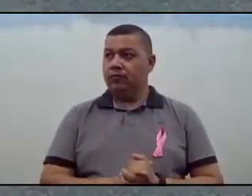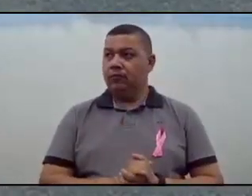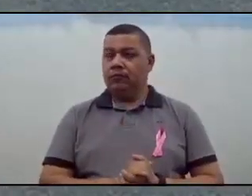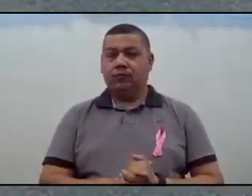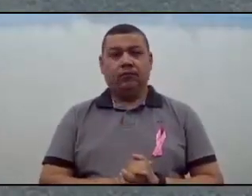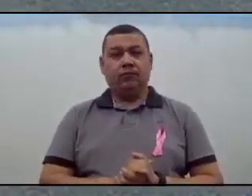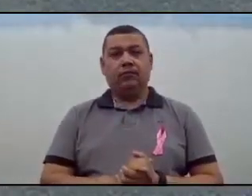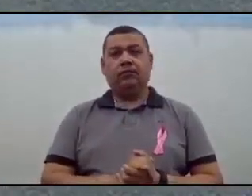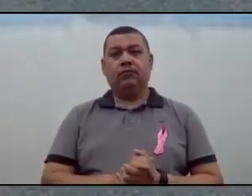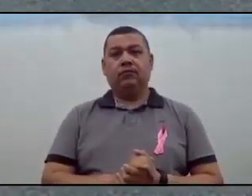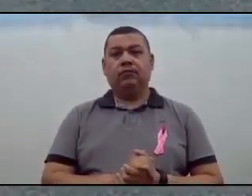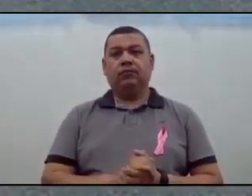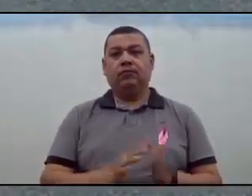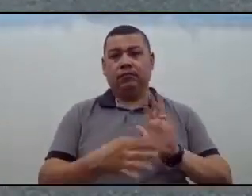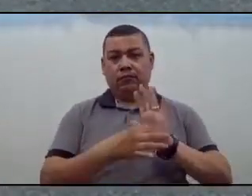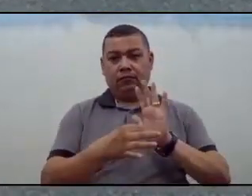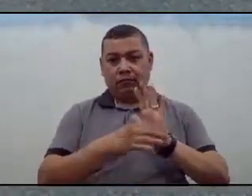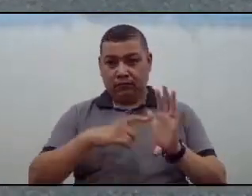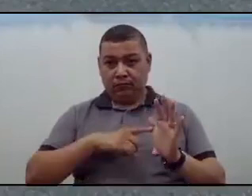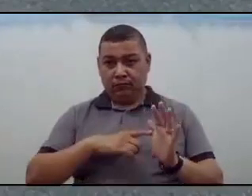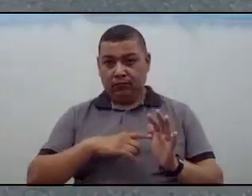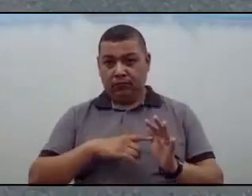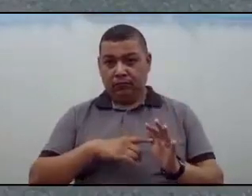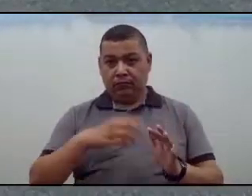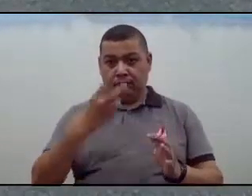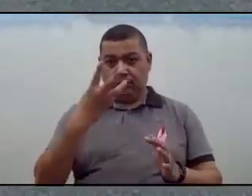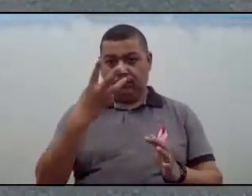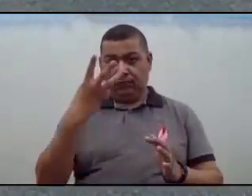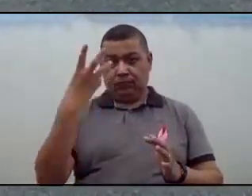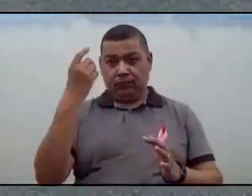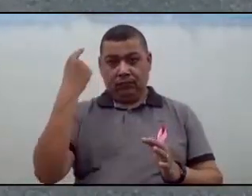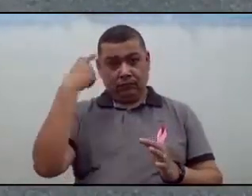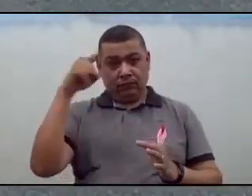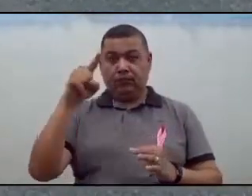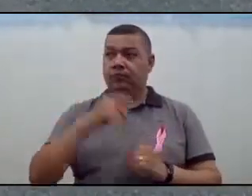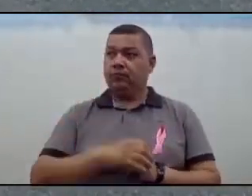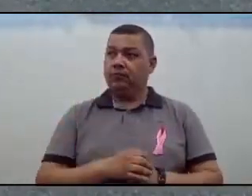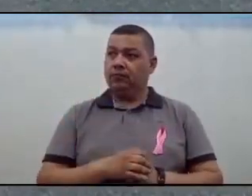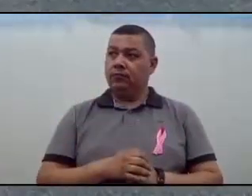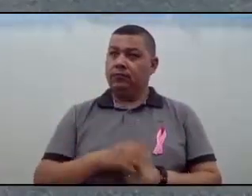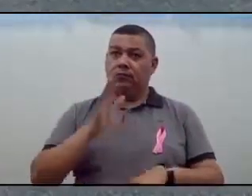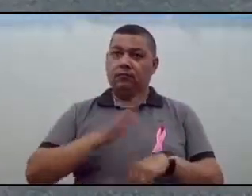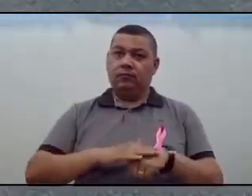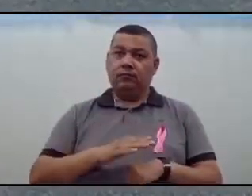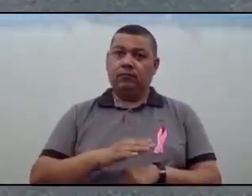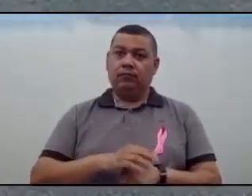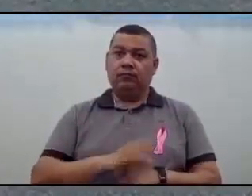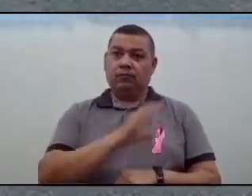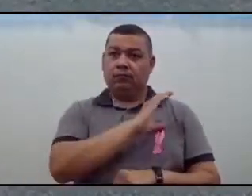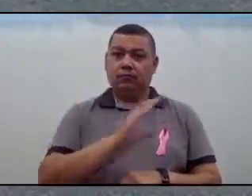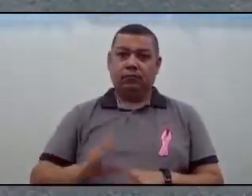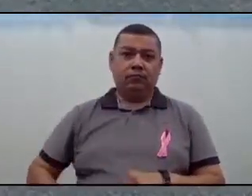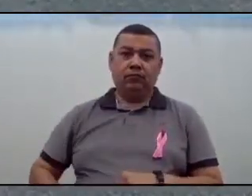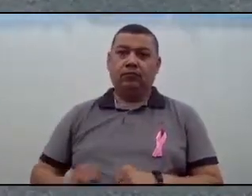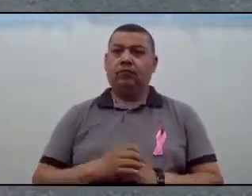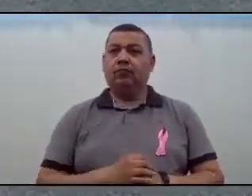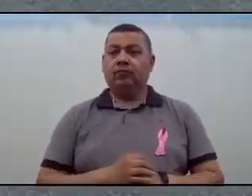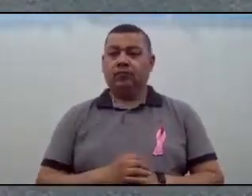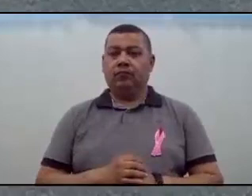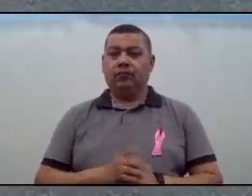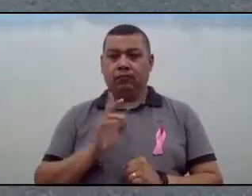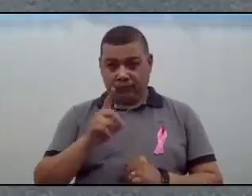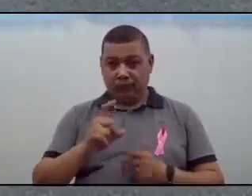proposta, na realidade, que tenhamos 30 dias mais, Lauro, de sessões. É, isso viabiliza aí as ações do